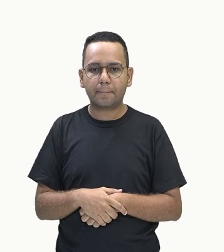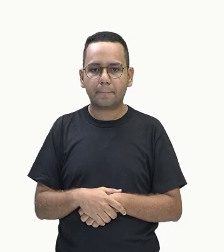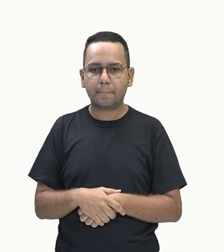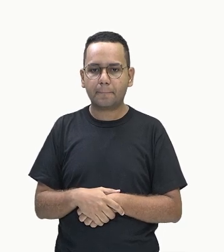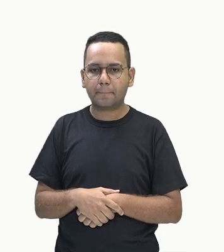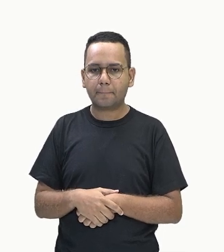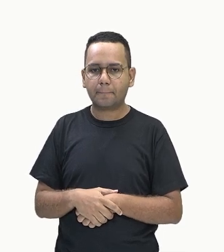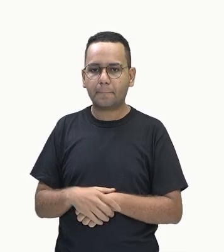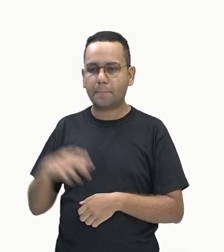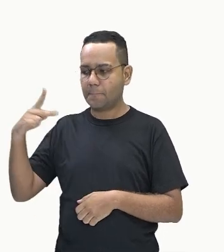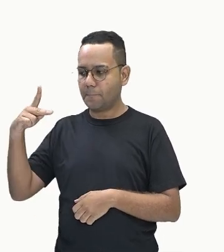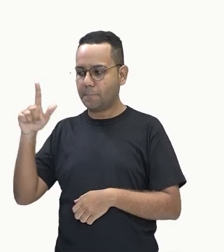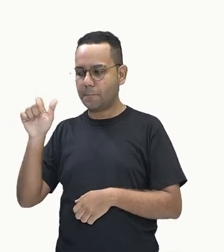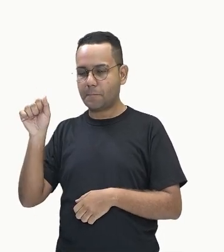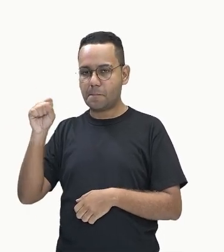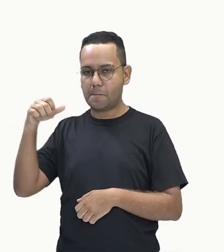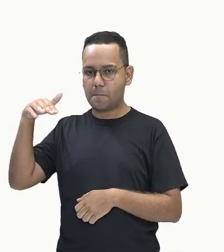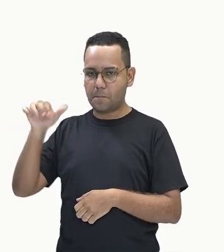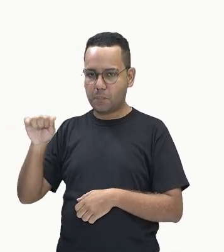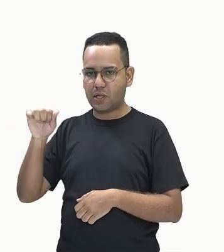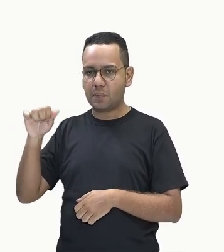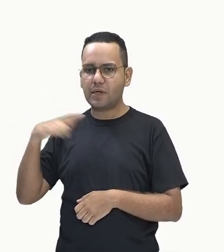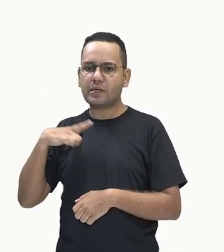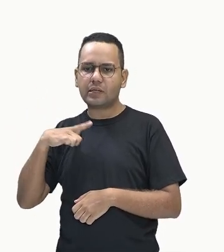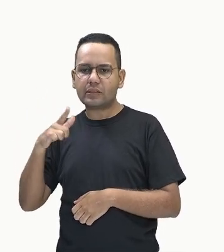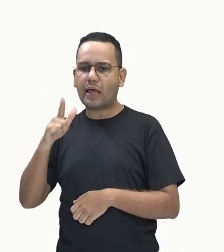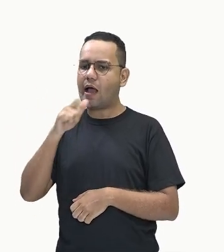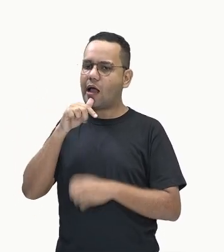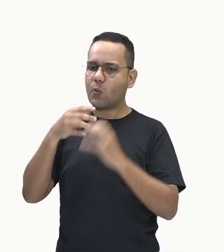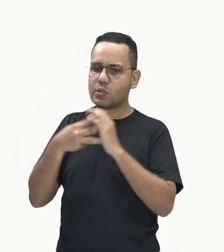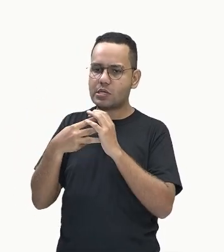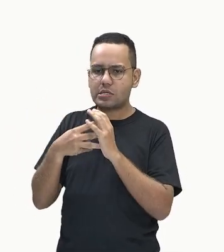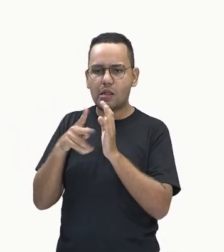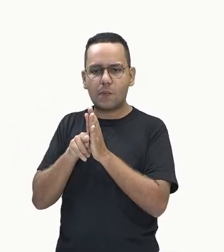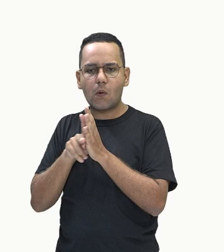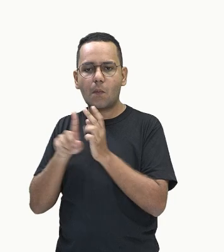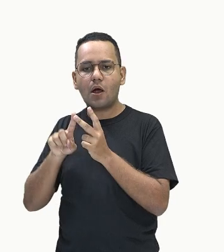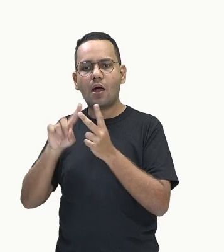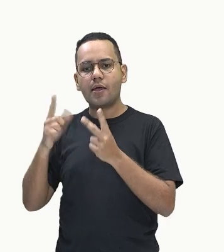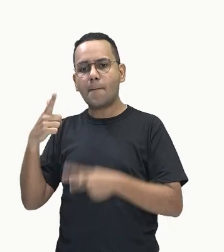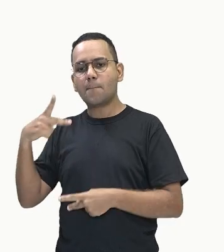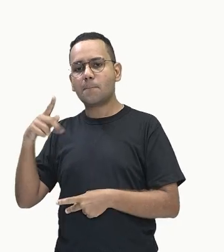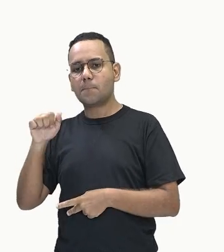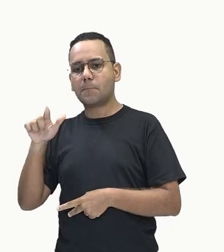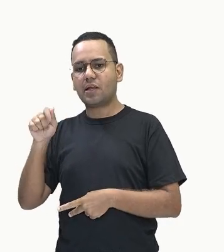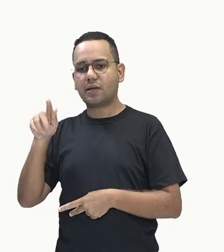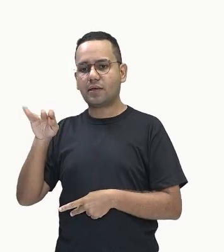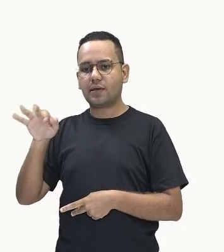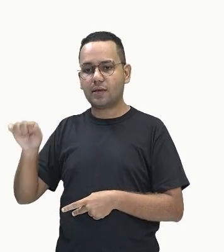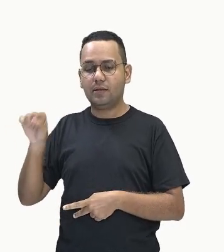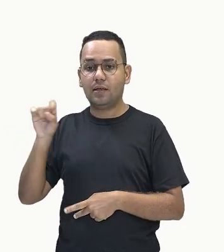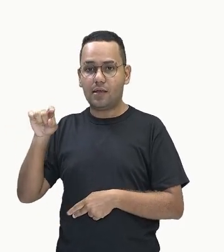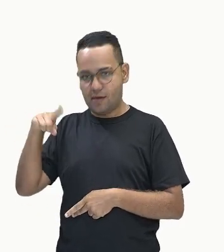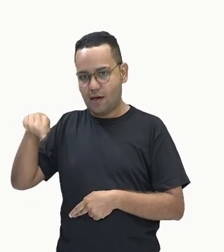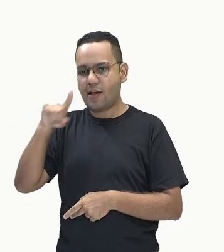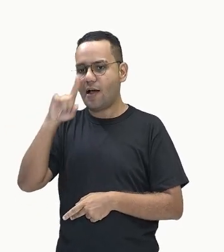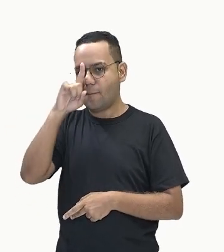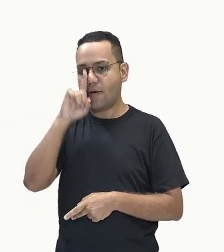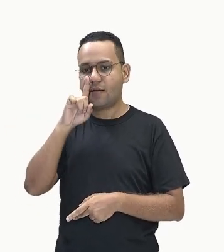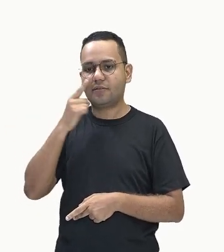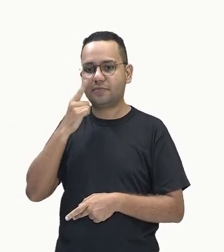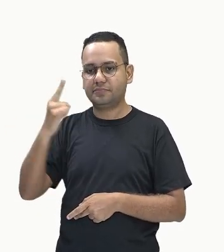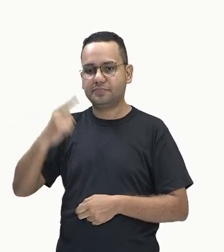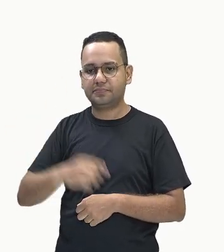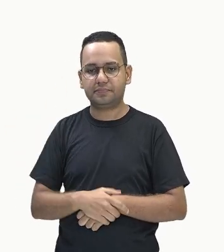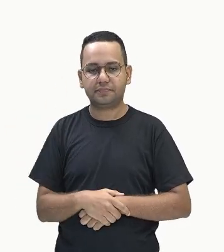composta pelo plasma, que é a maior parte de água da célula, e também pelas plaquetas, essa parte amarelada que vocês